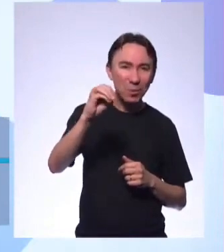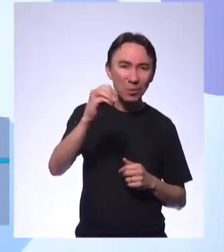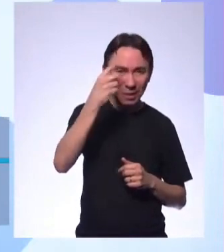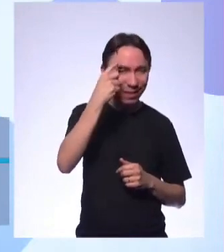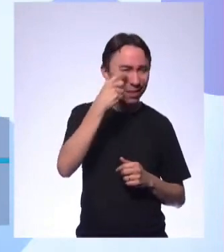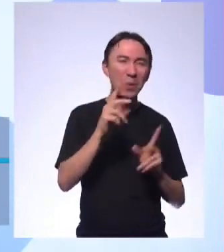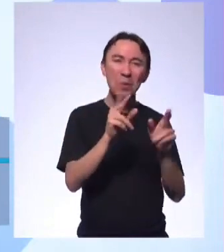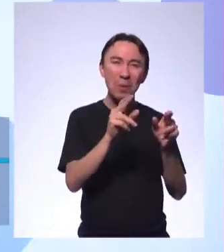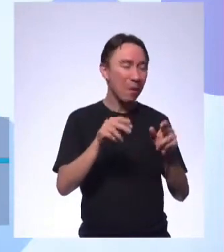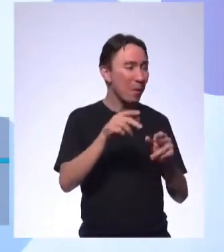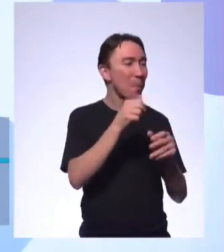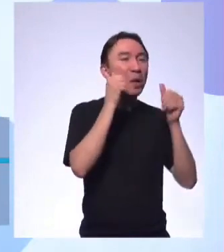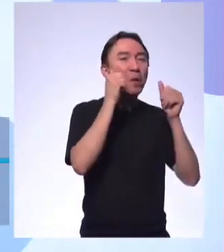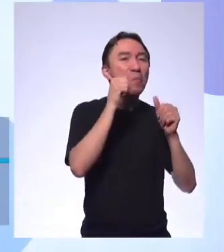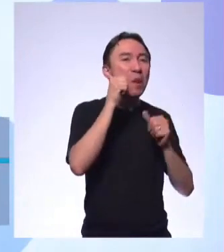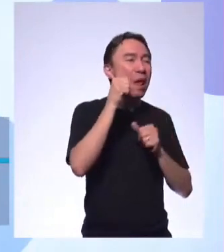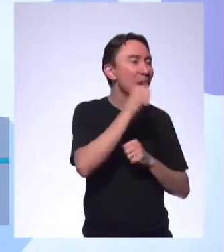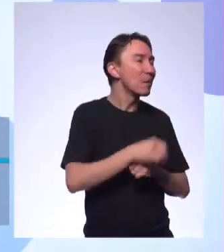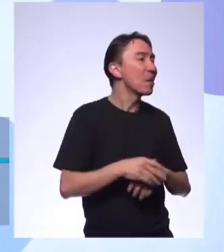ele a torna